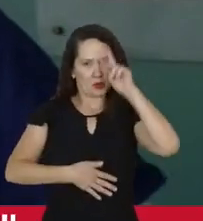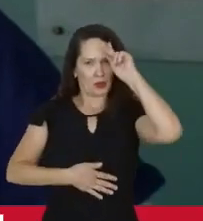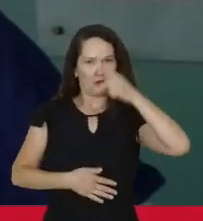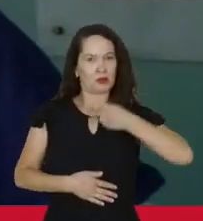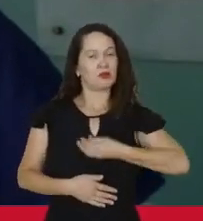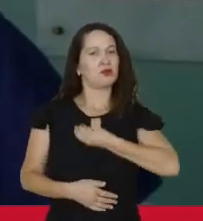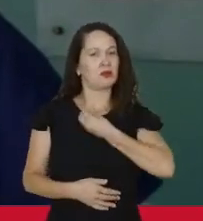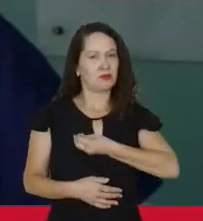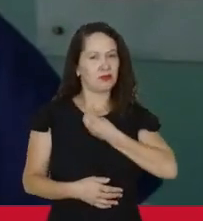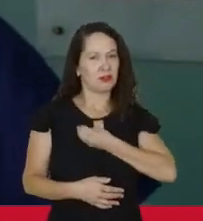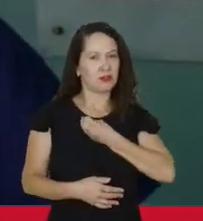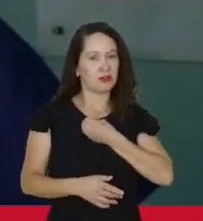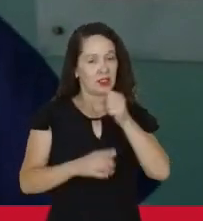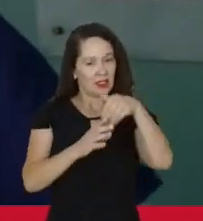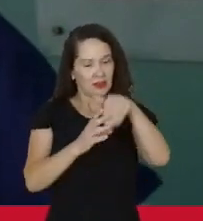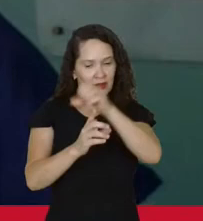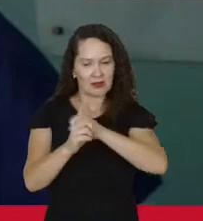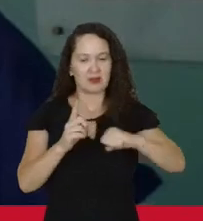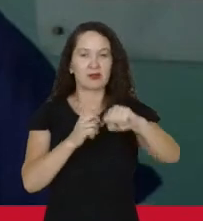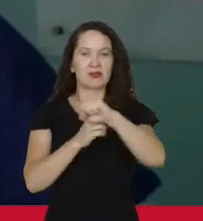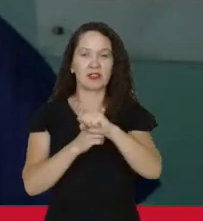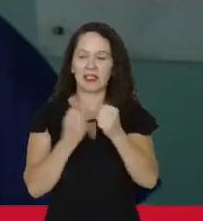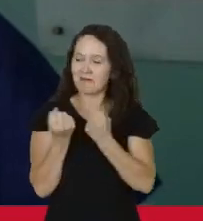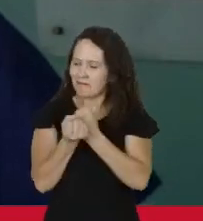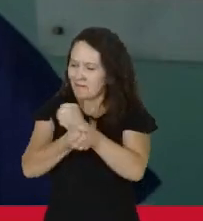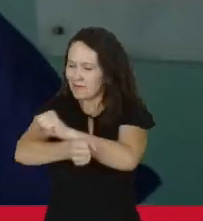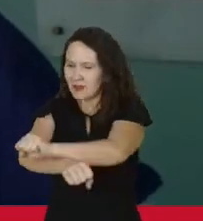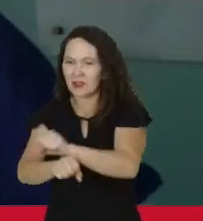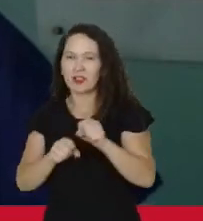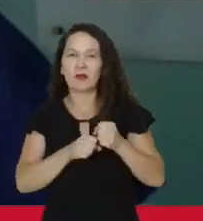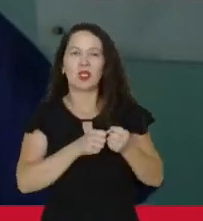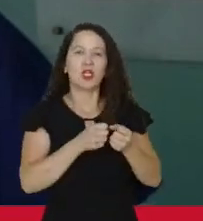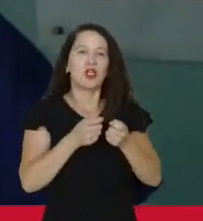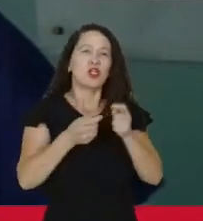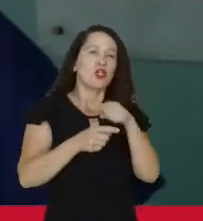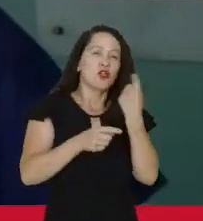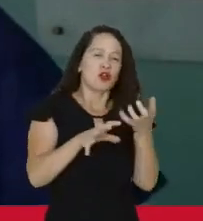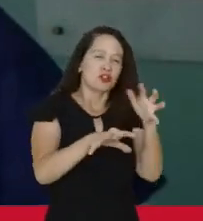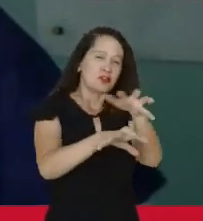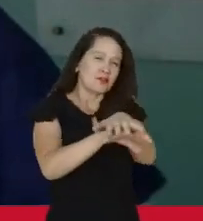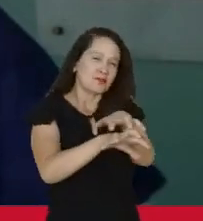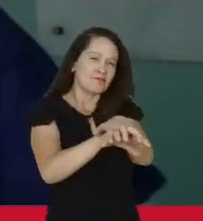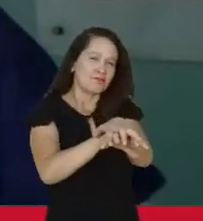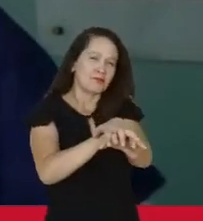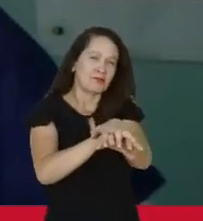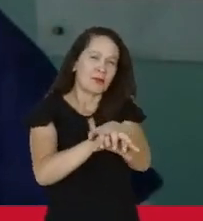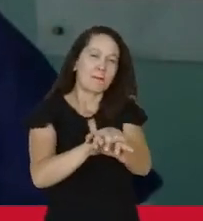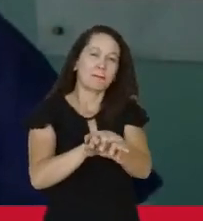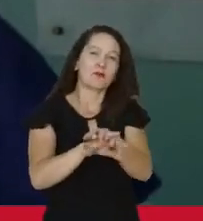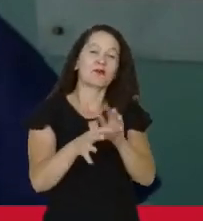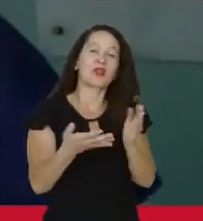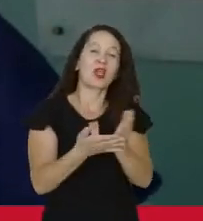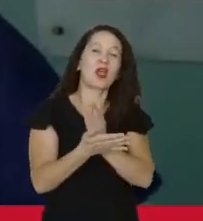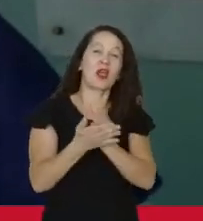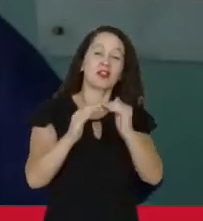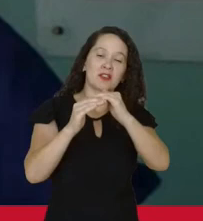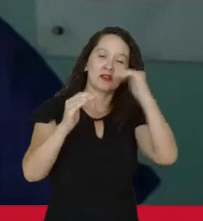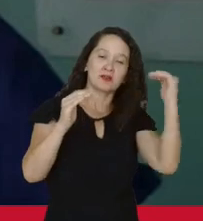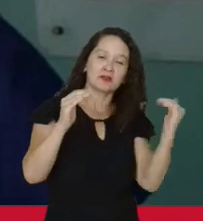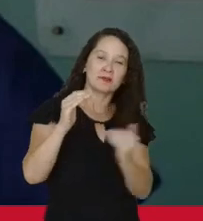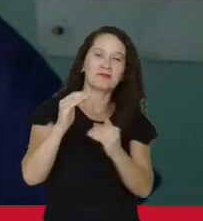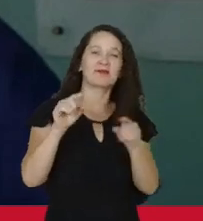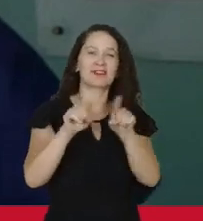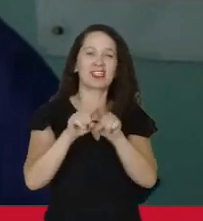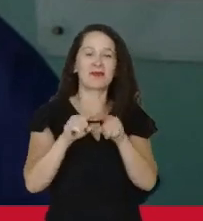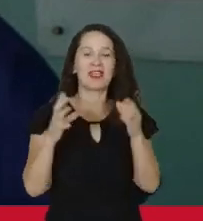isso, numa sociedade escravagista e colonialista como a nossa, a determinado um grau de desigualdade